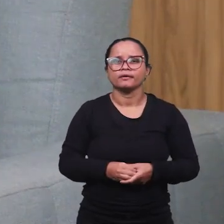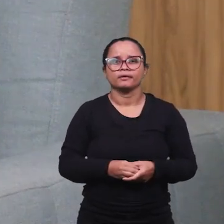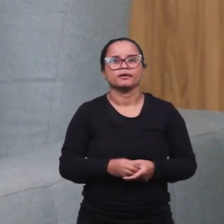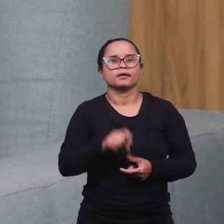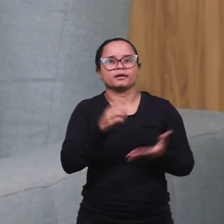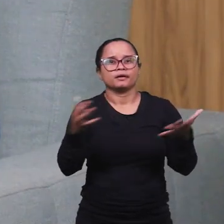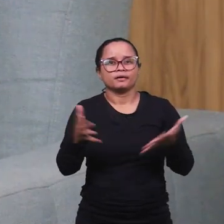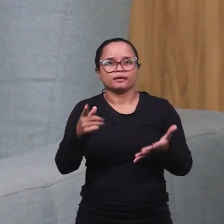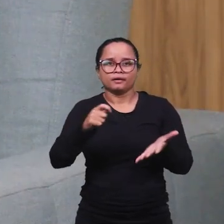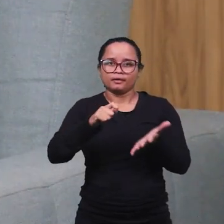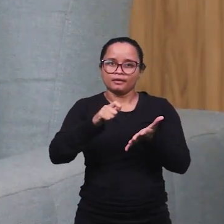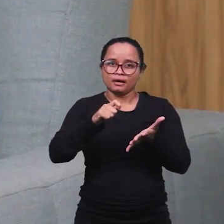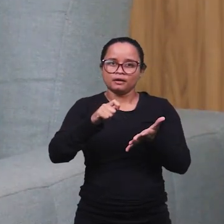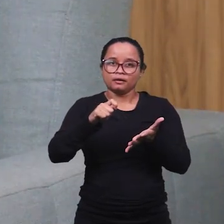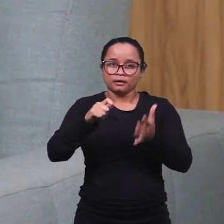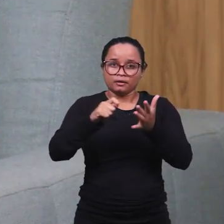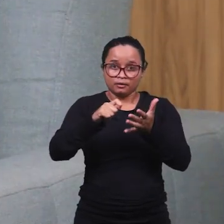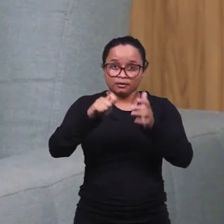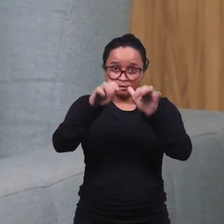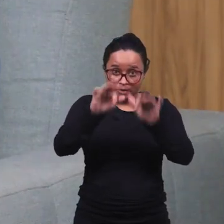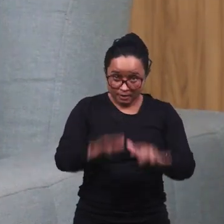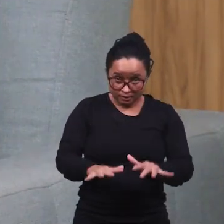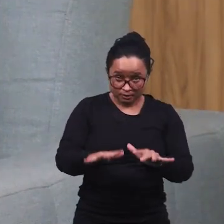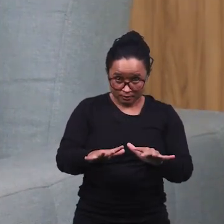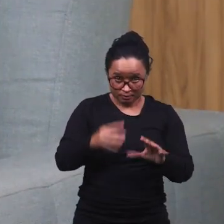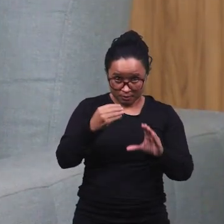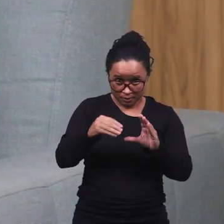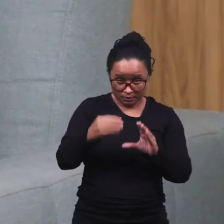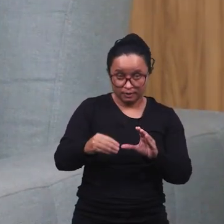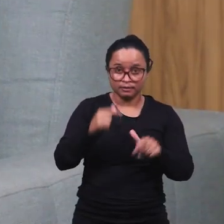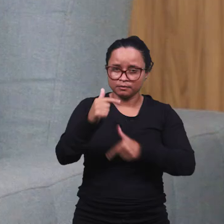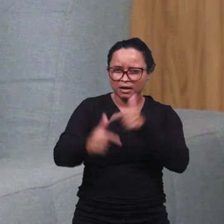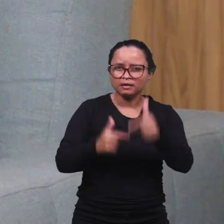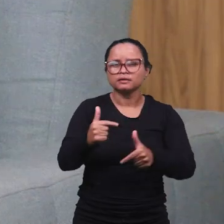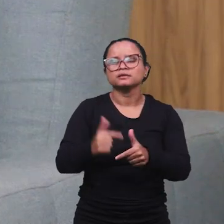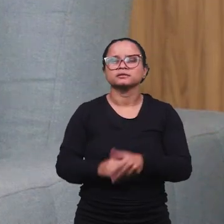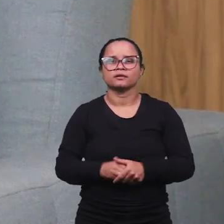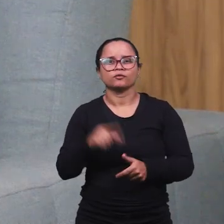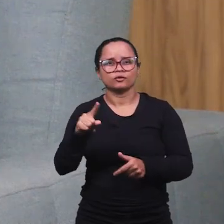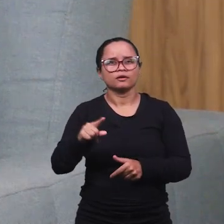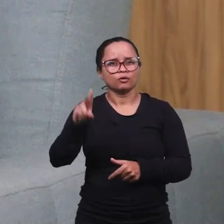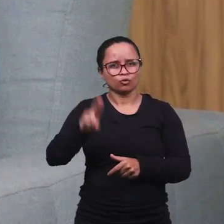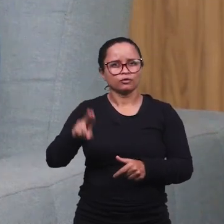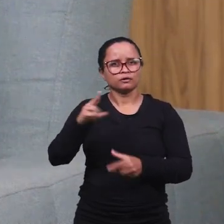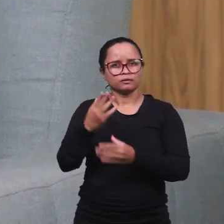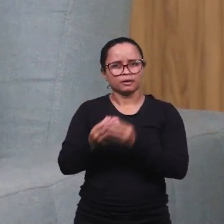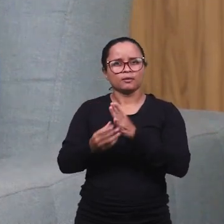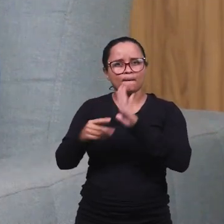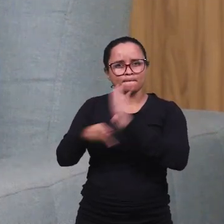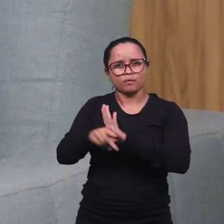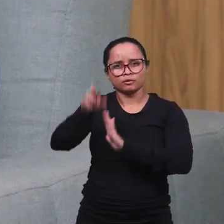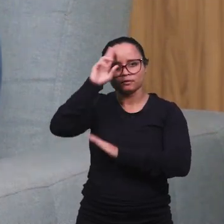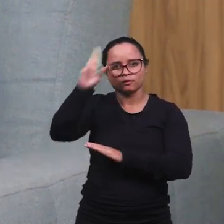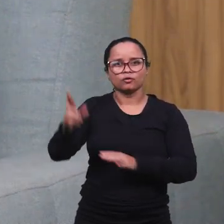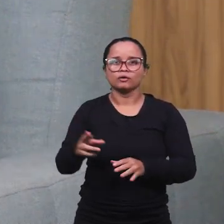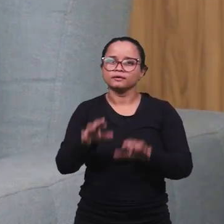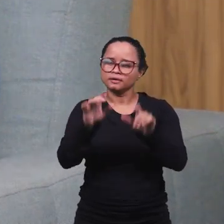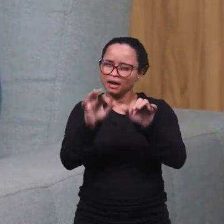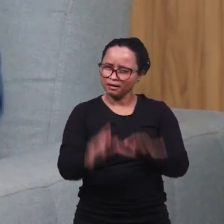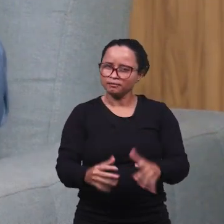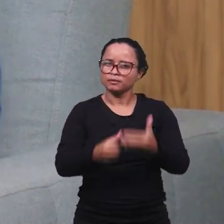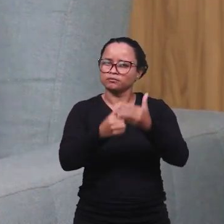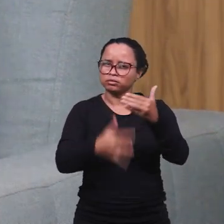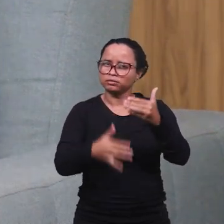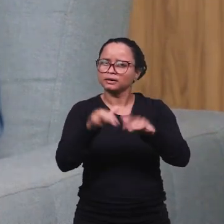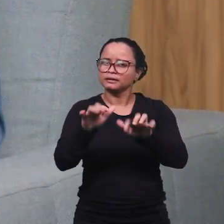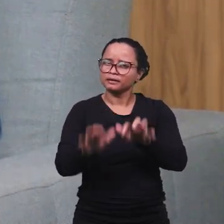comentário. Escreva ali aquilo que você está vivendo na obra. Você também realiza a obra, você é um instrumento nas mãos do Senhor, não deixe de